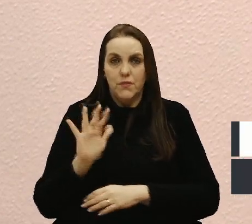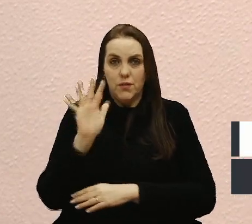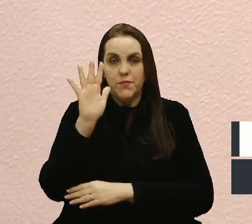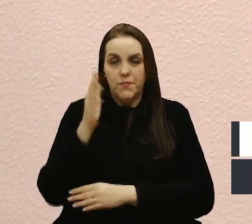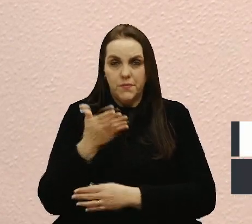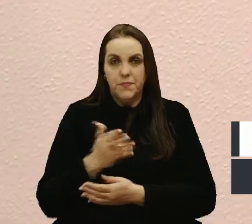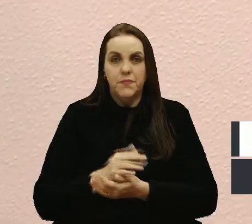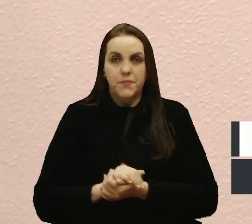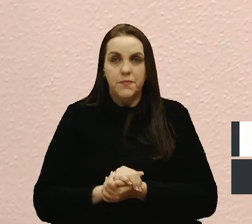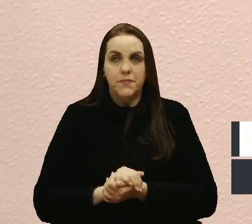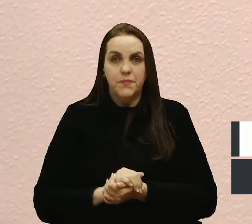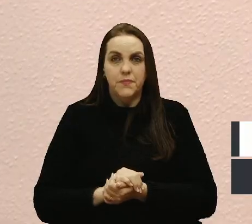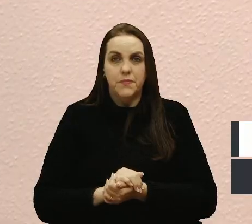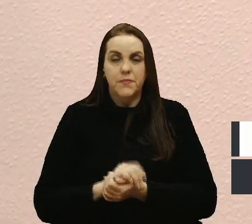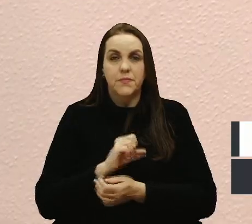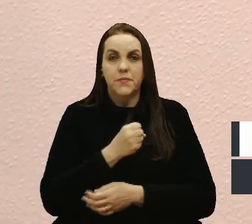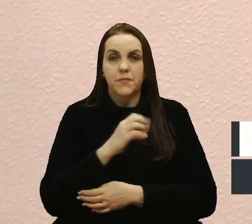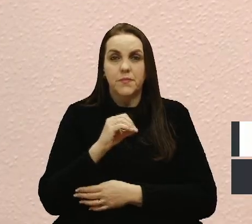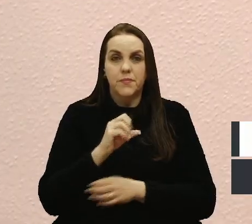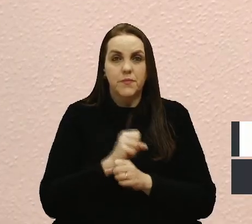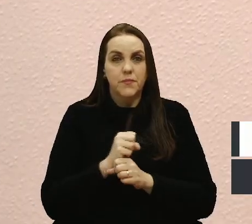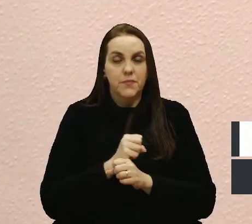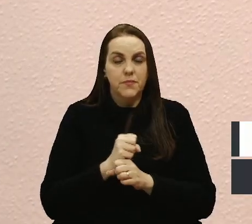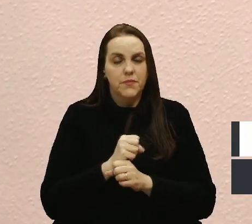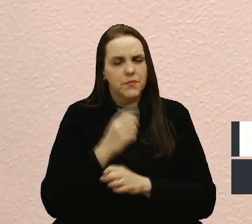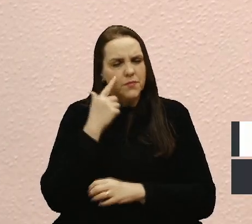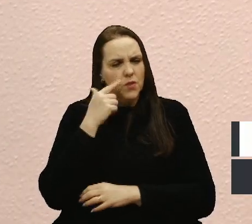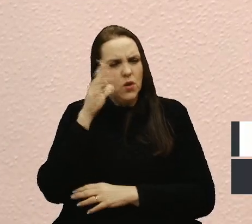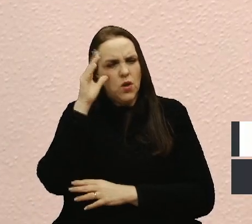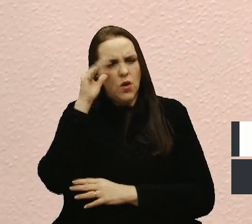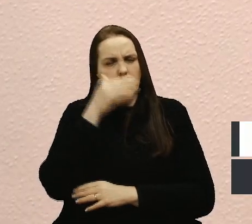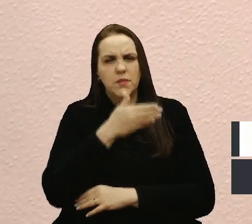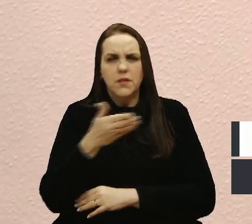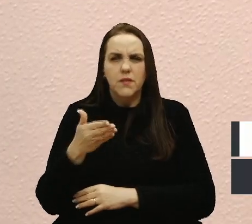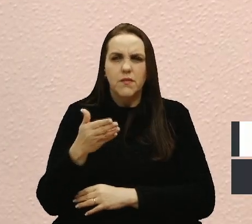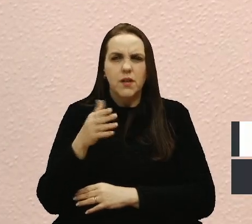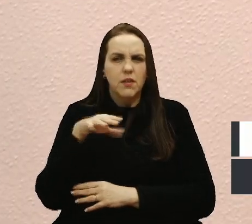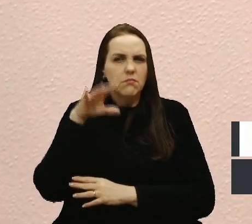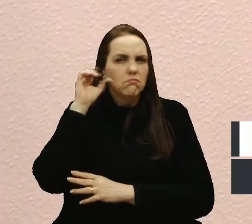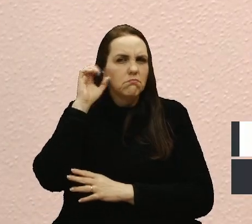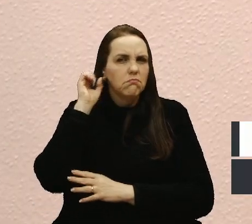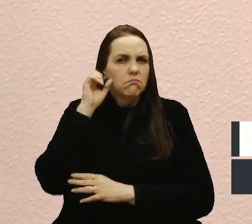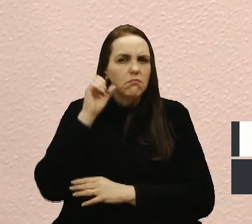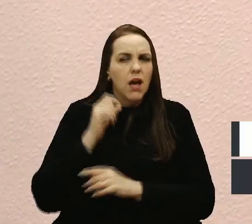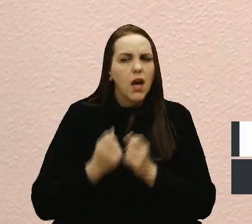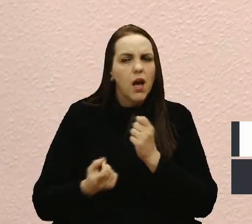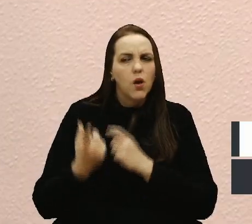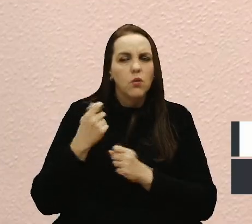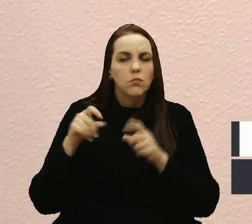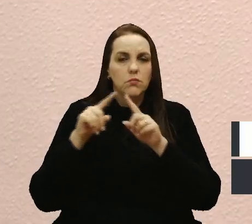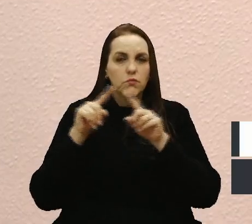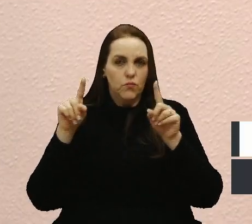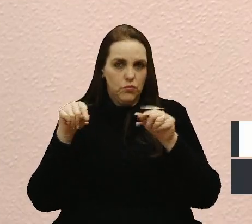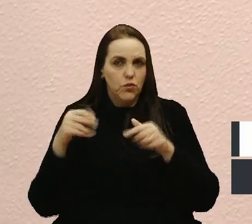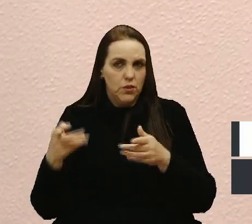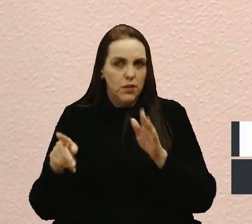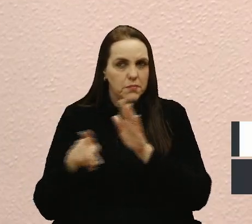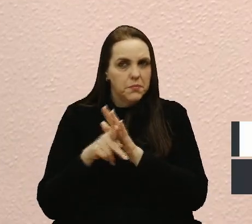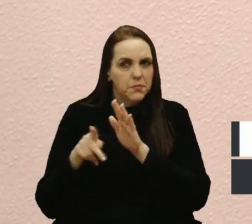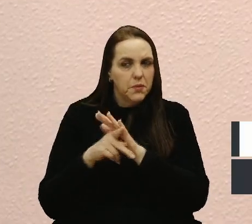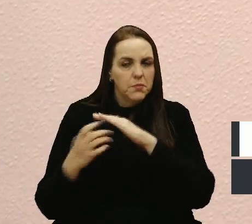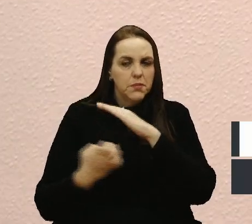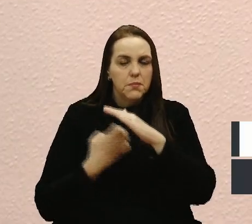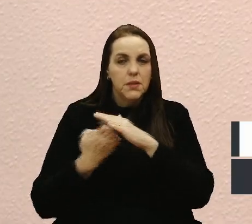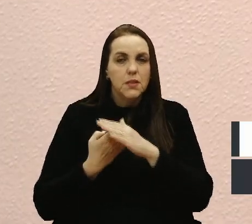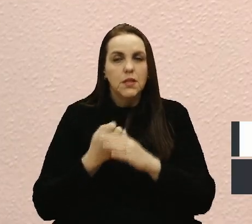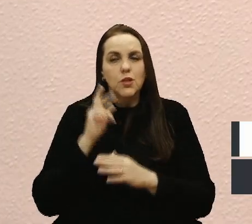E 80 anos de Sacaro eu fiquei observando e escutando alguns colaboradores, vereador Fiuza, quantas